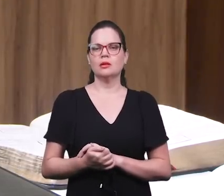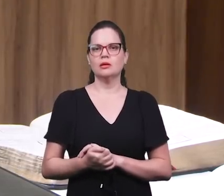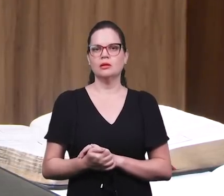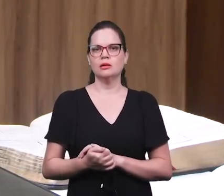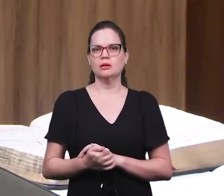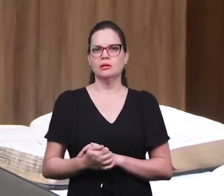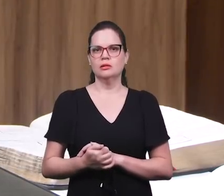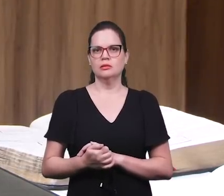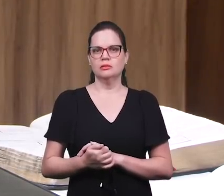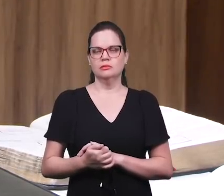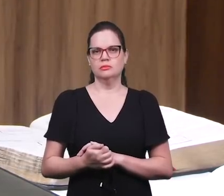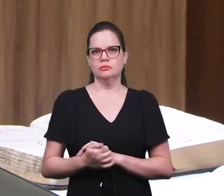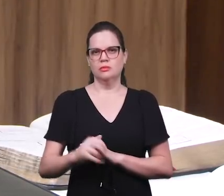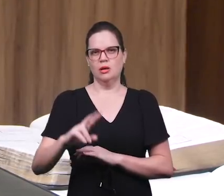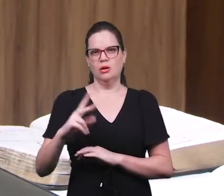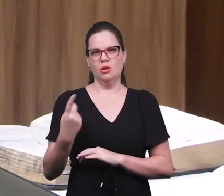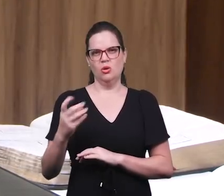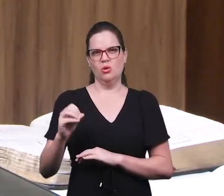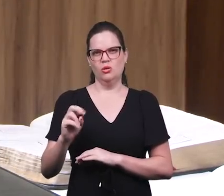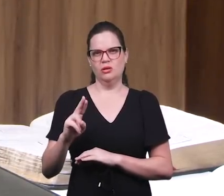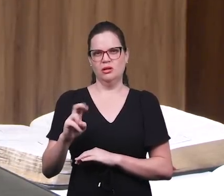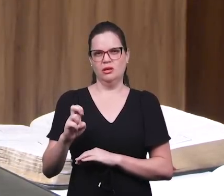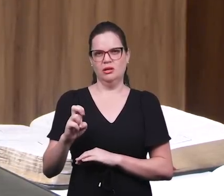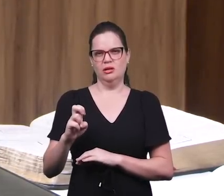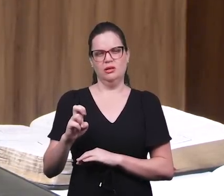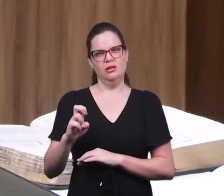diferente, porque ele tinha um grupo de